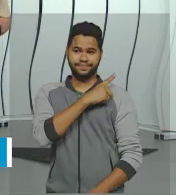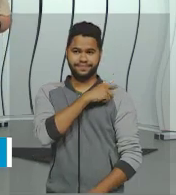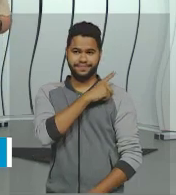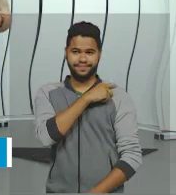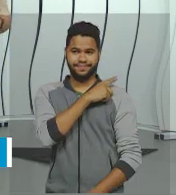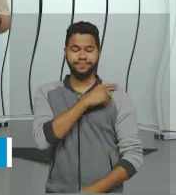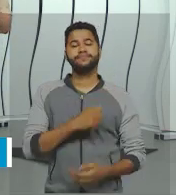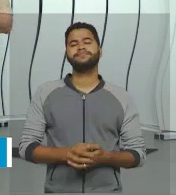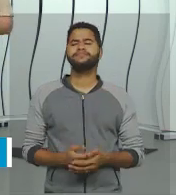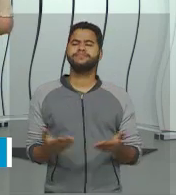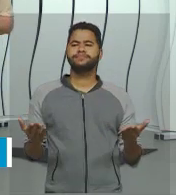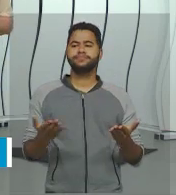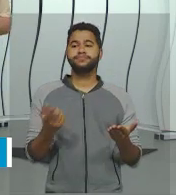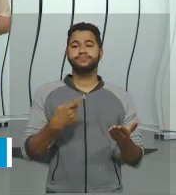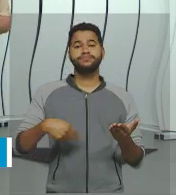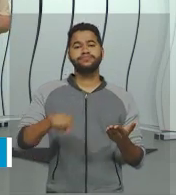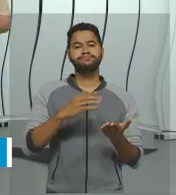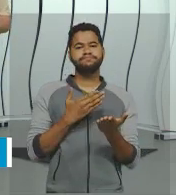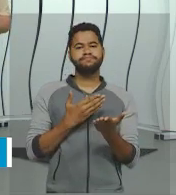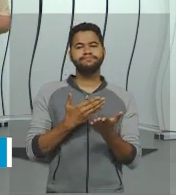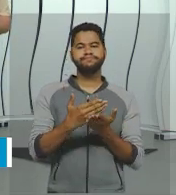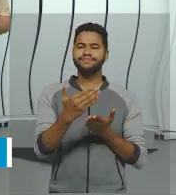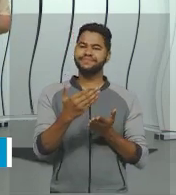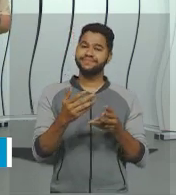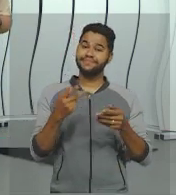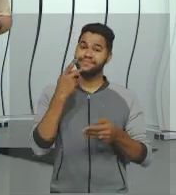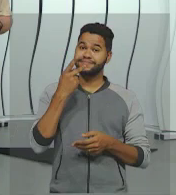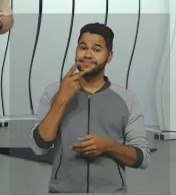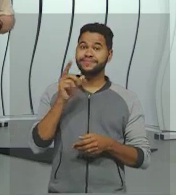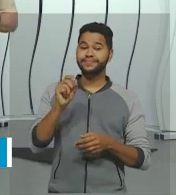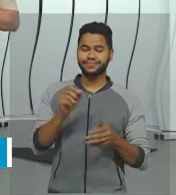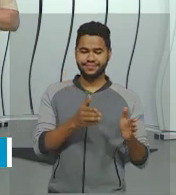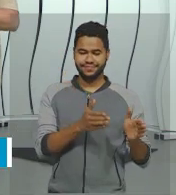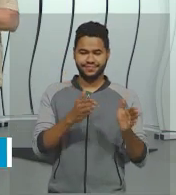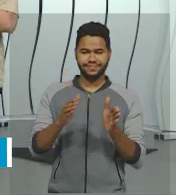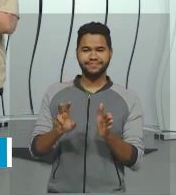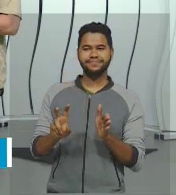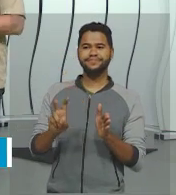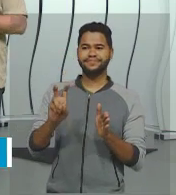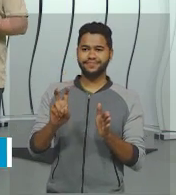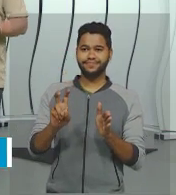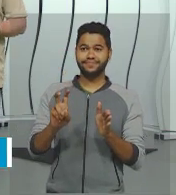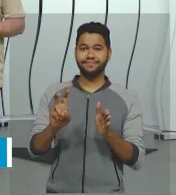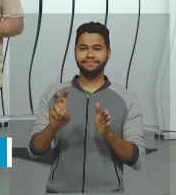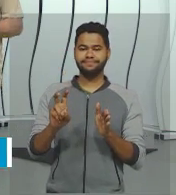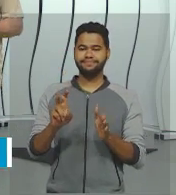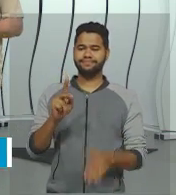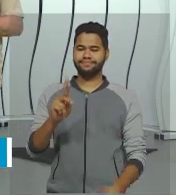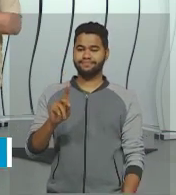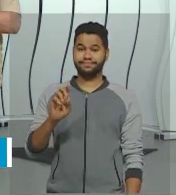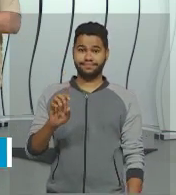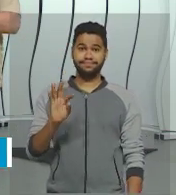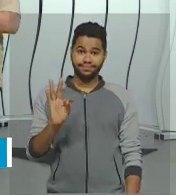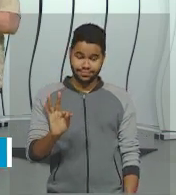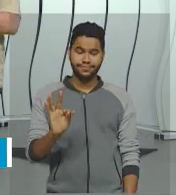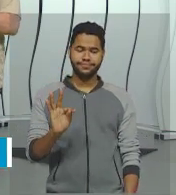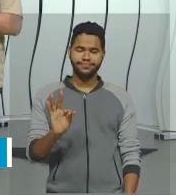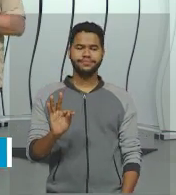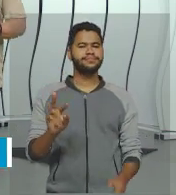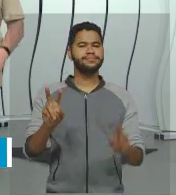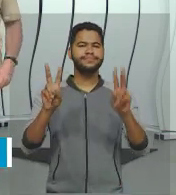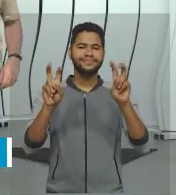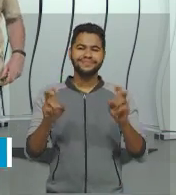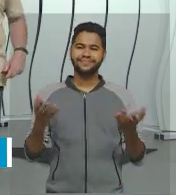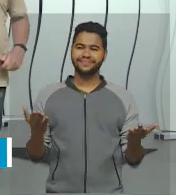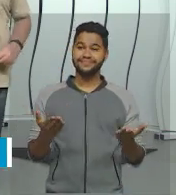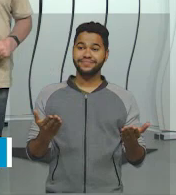médio. Hoje nós vamos começar a falar do ciclo 5 do nosso plano de estudos tutorados. E o assunto da